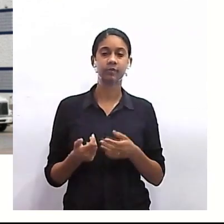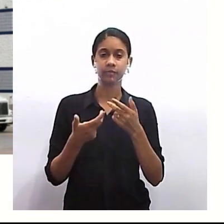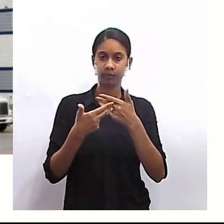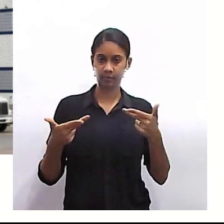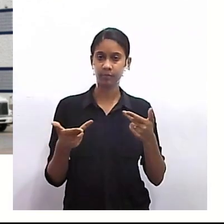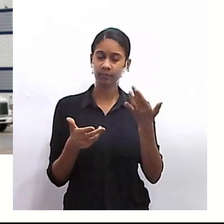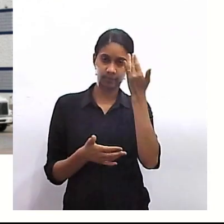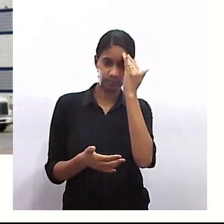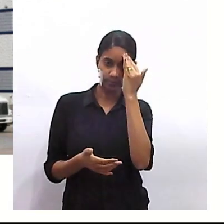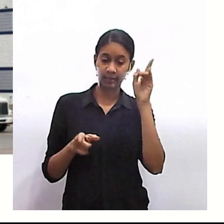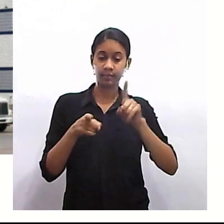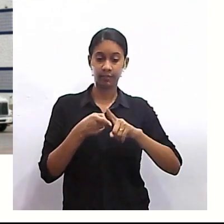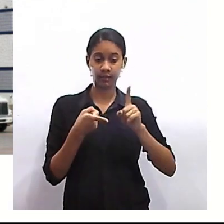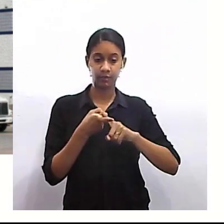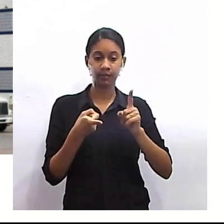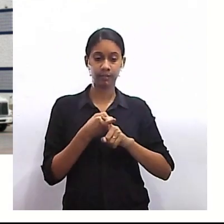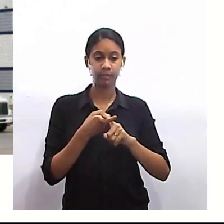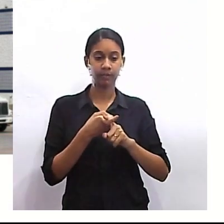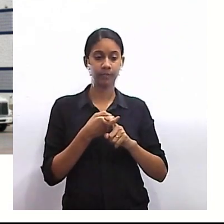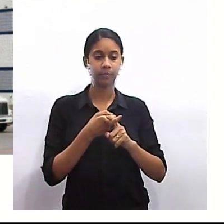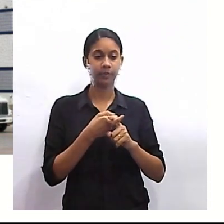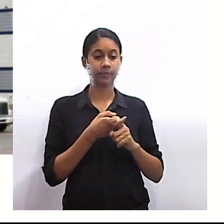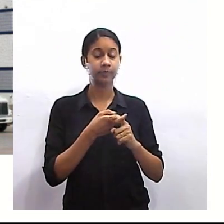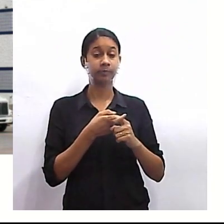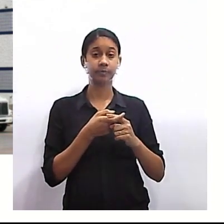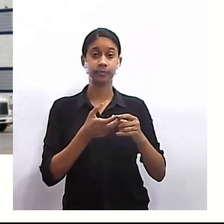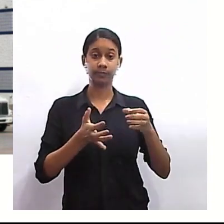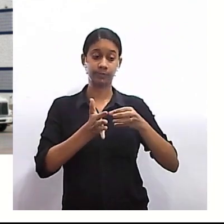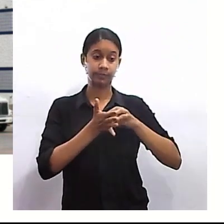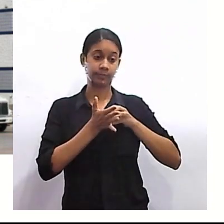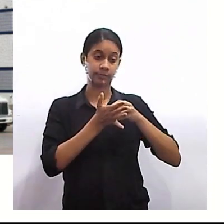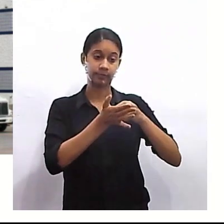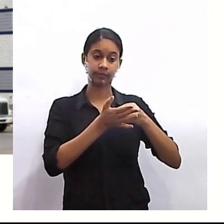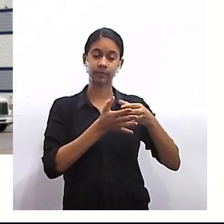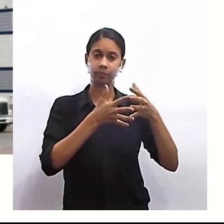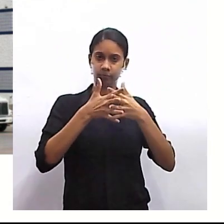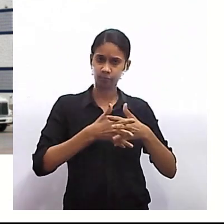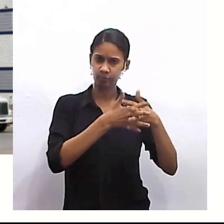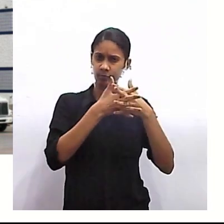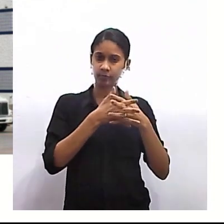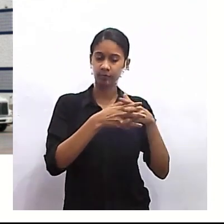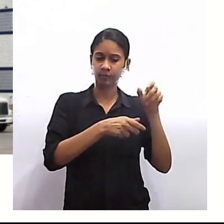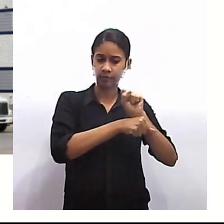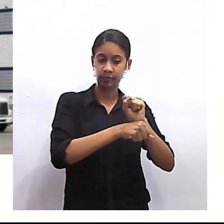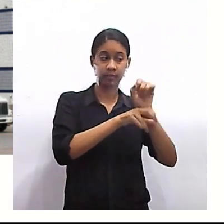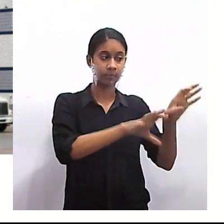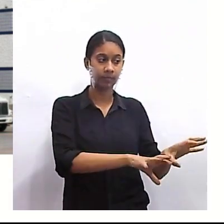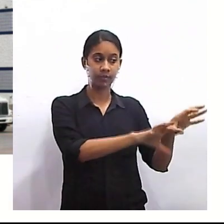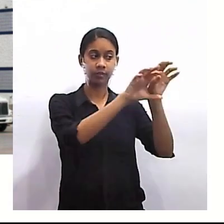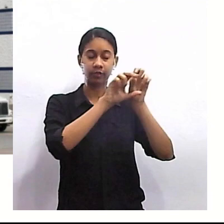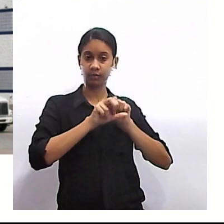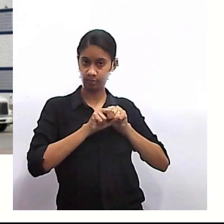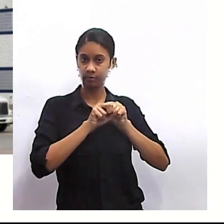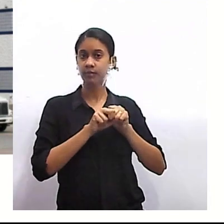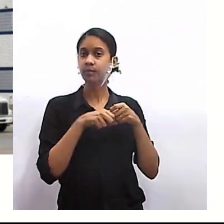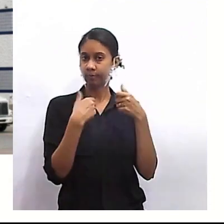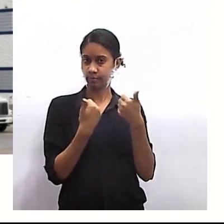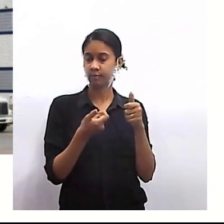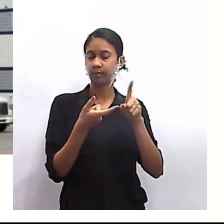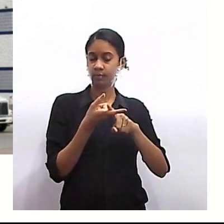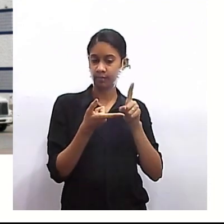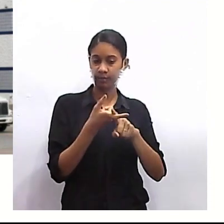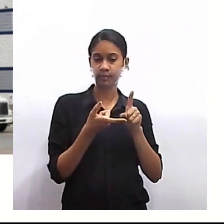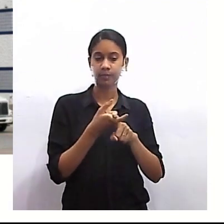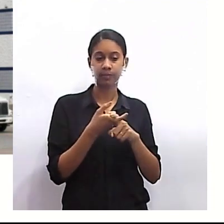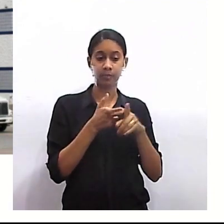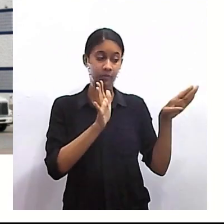entendeu? Temos a figura aqui também de veículos estacionados, várias docas, para receber vários caminhões ao